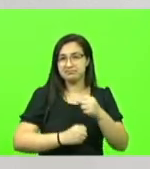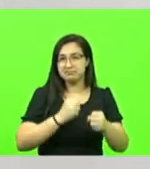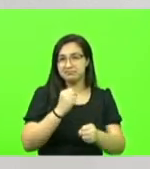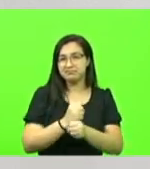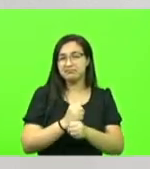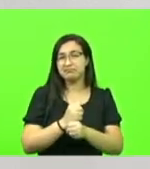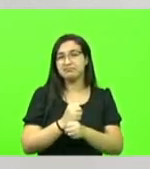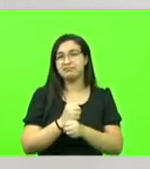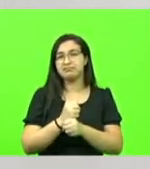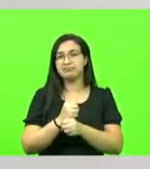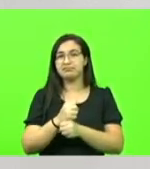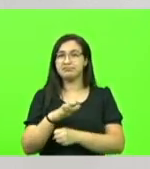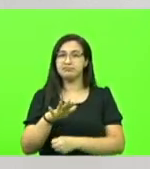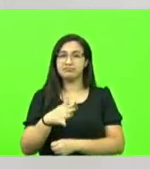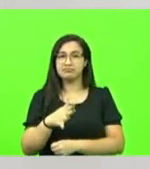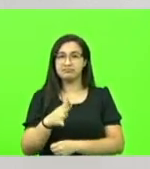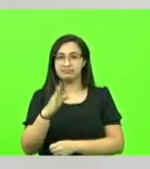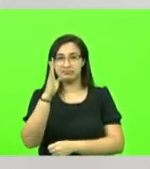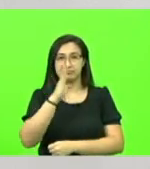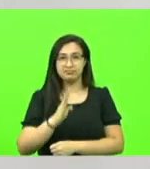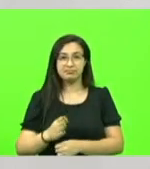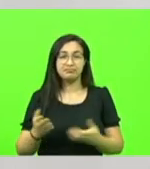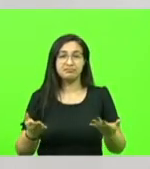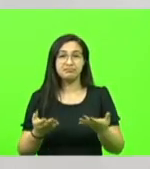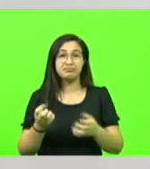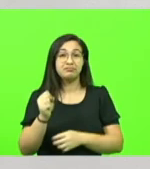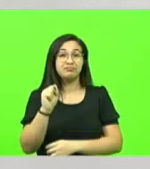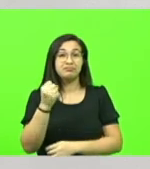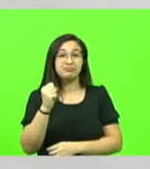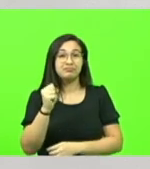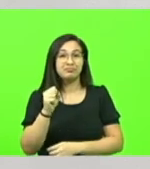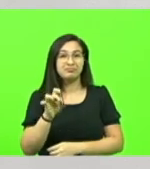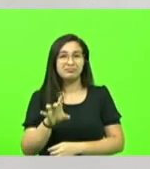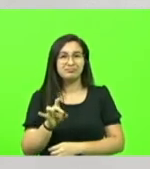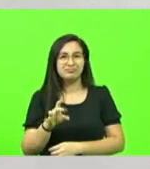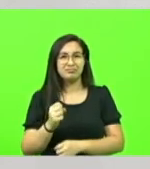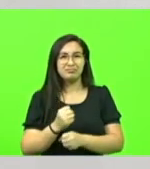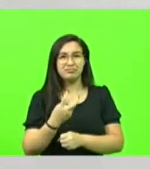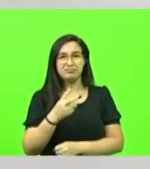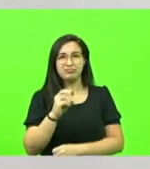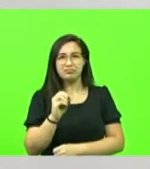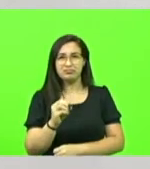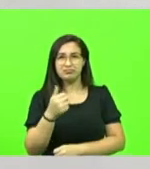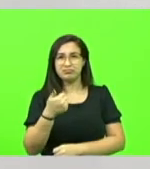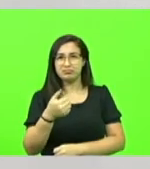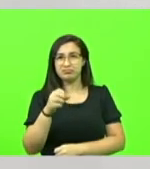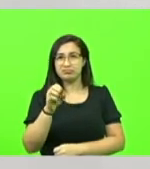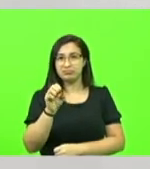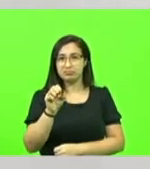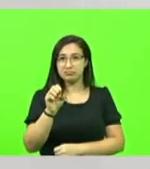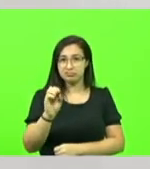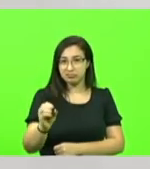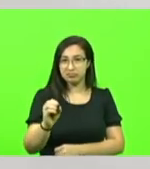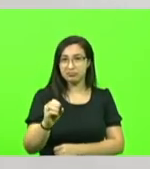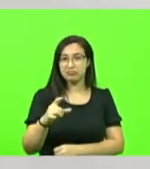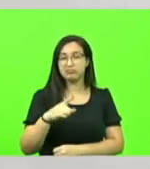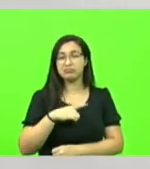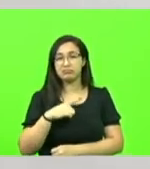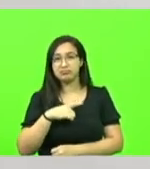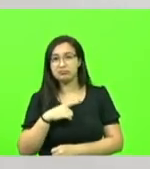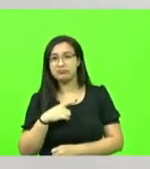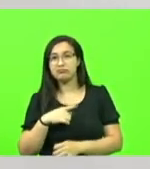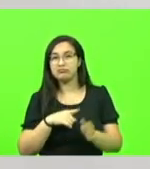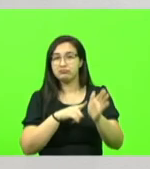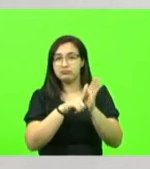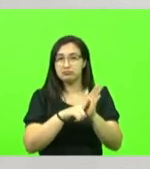em 1980, a quase 8 agora, em 2010, que foi a última vez que foi medido, E não,